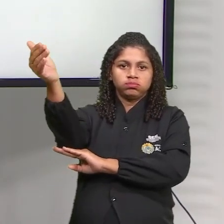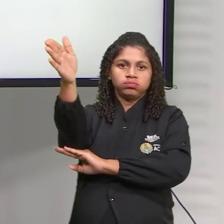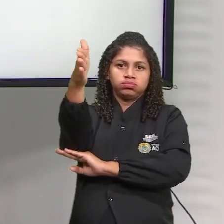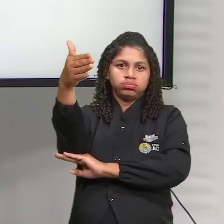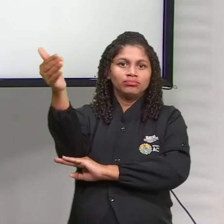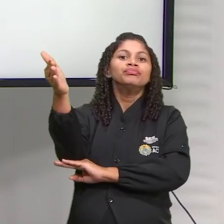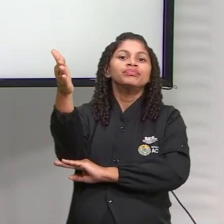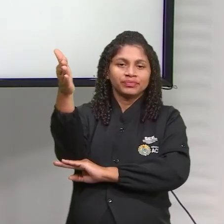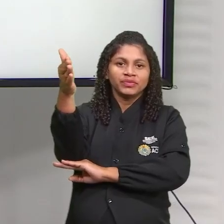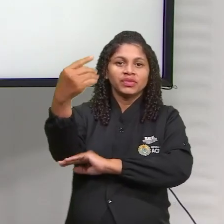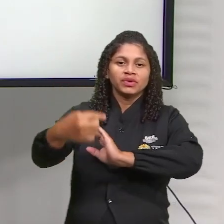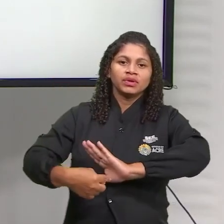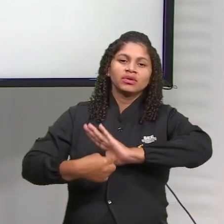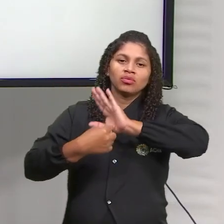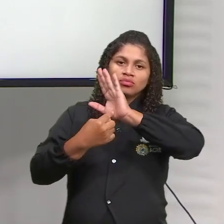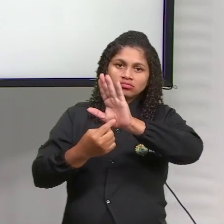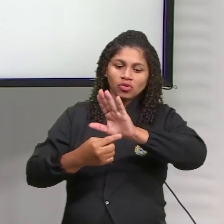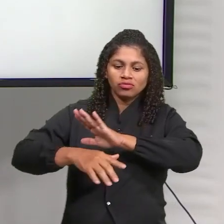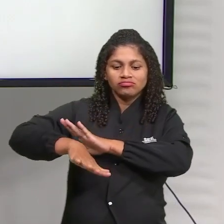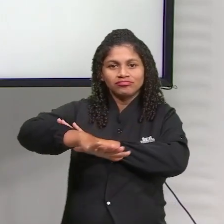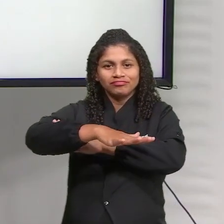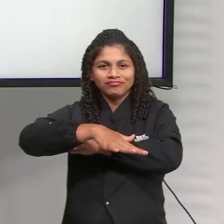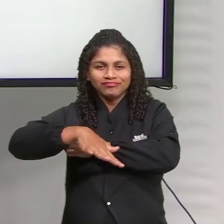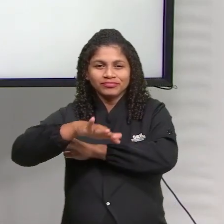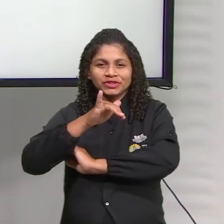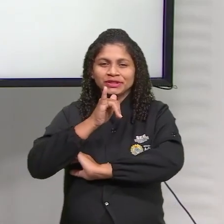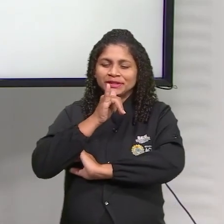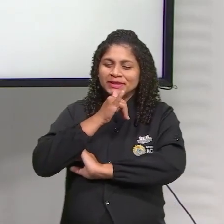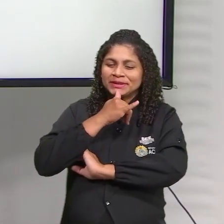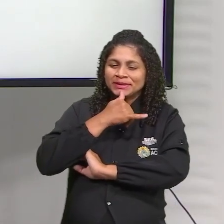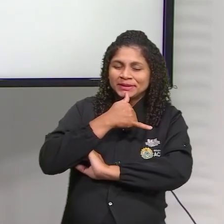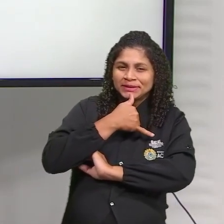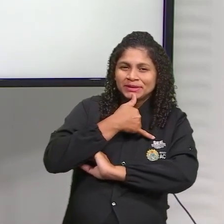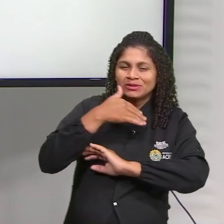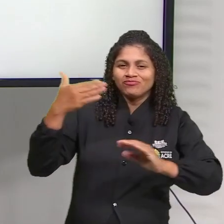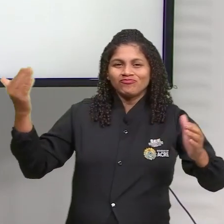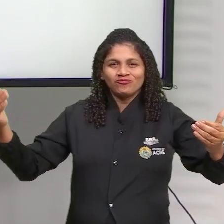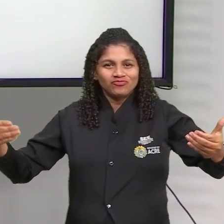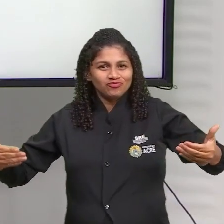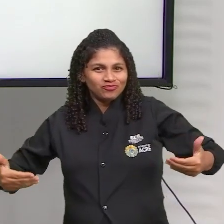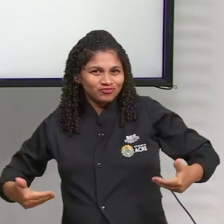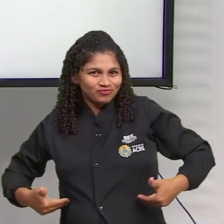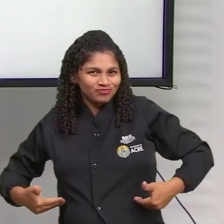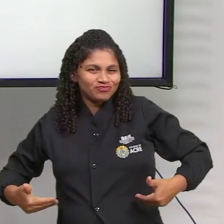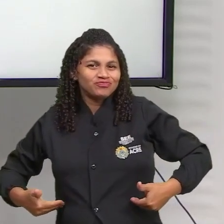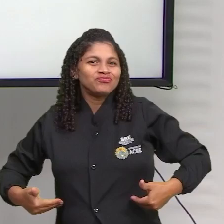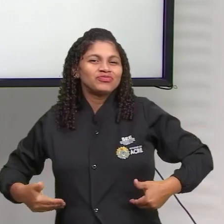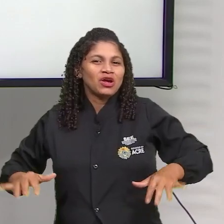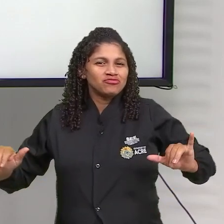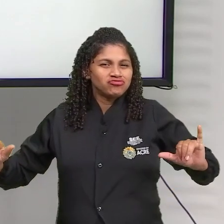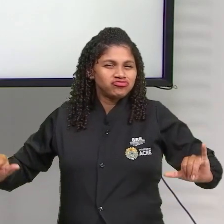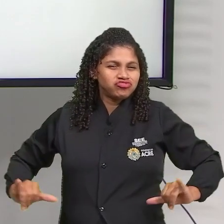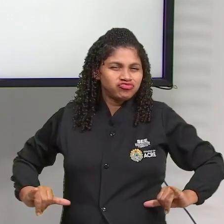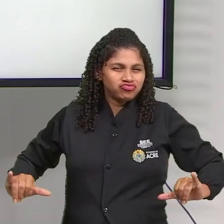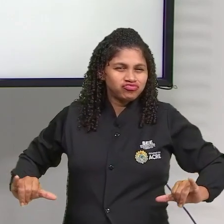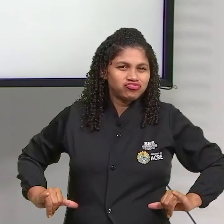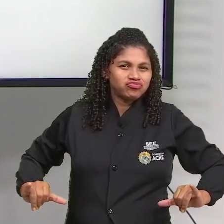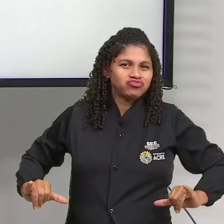de sofrência, né, de sofrimento, desculpa, de tristeza, de problema, voltado à nossa